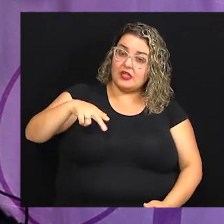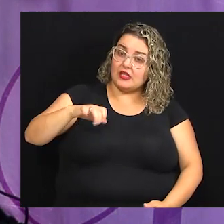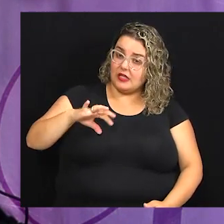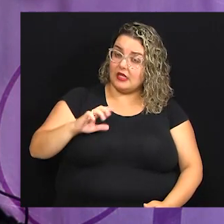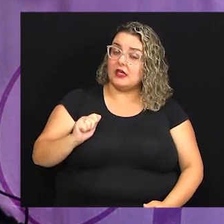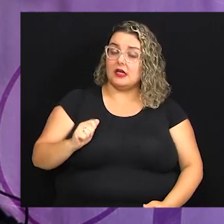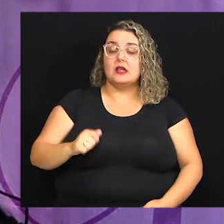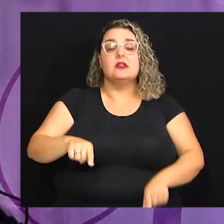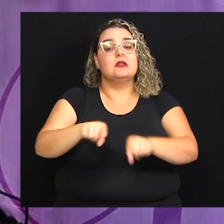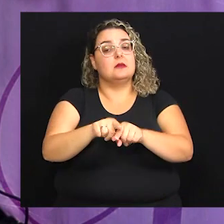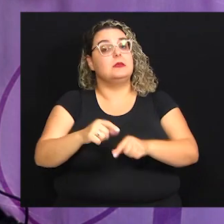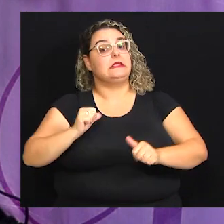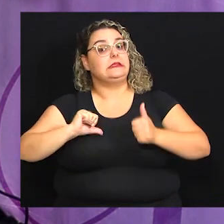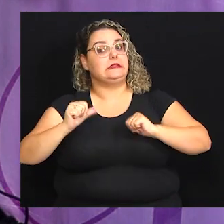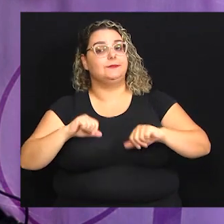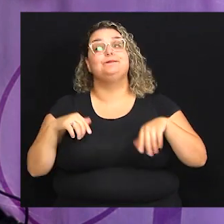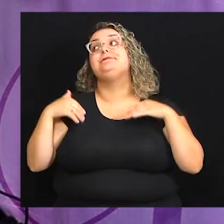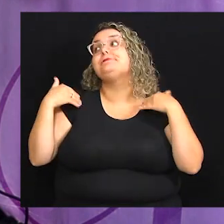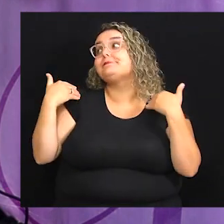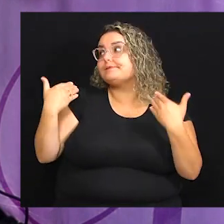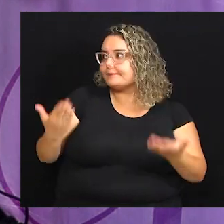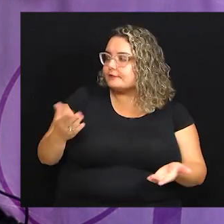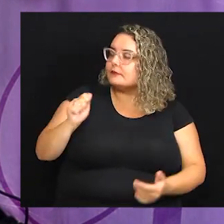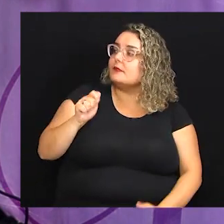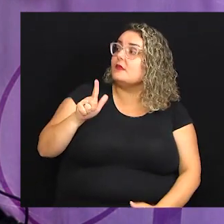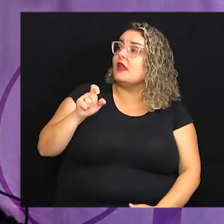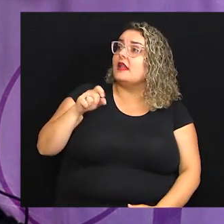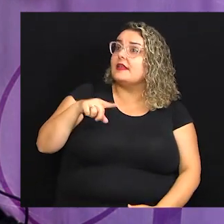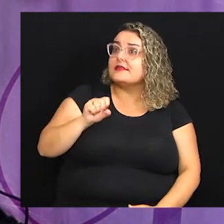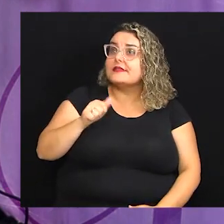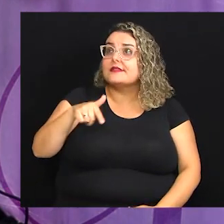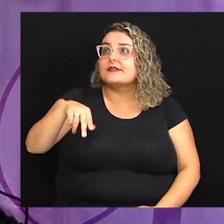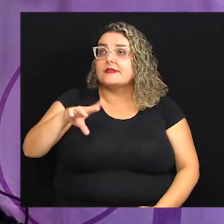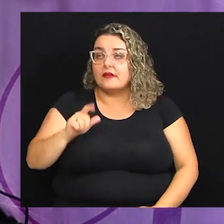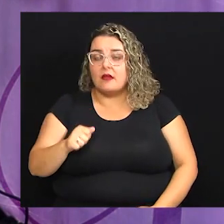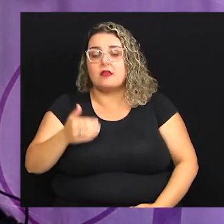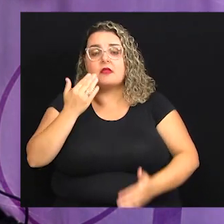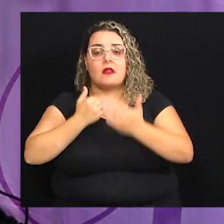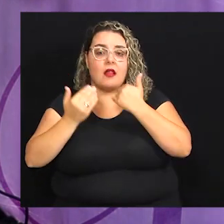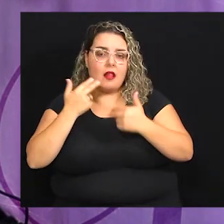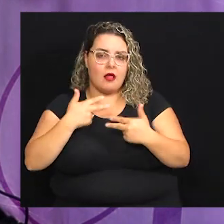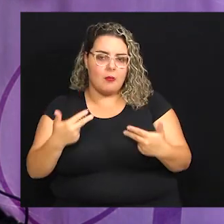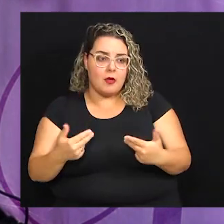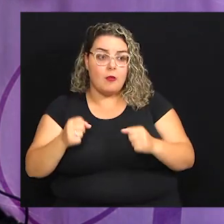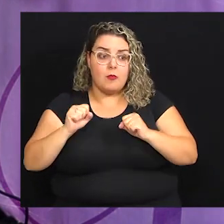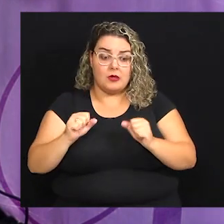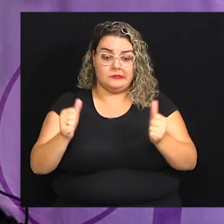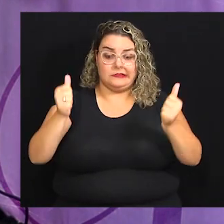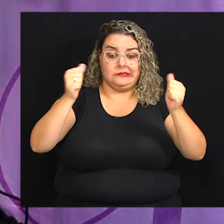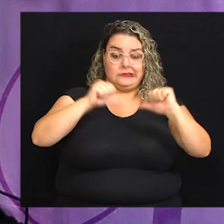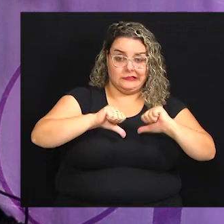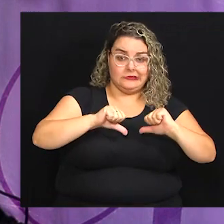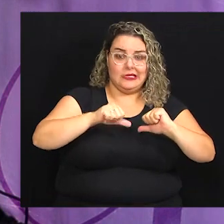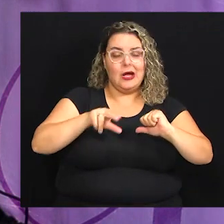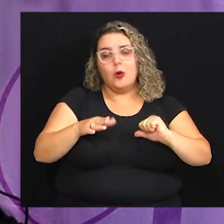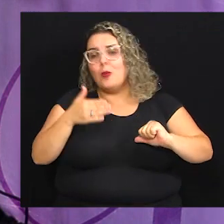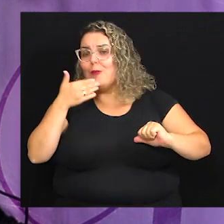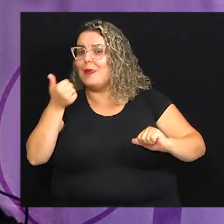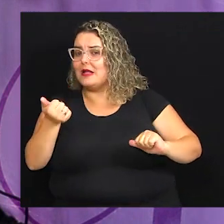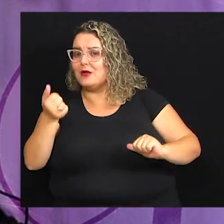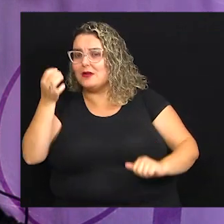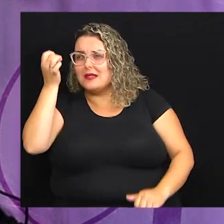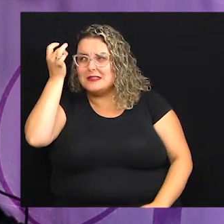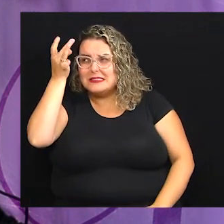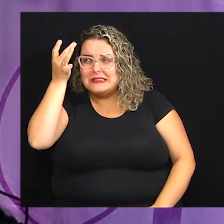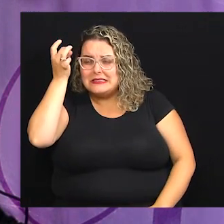também. Pois é. Alessandra, alimentos podem, como eu disse, ou piorar ou